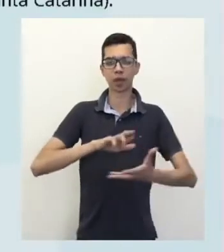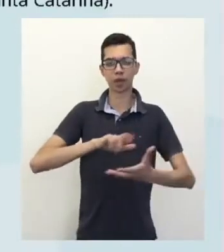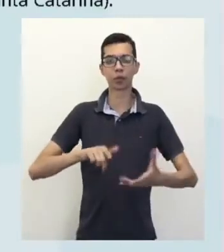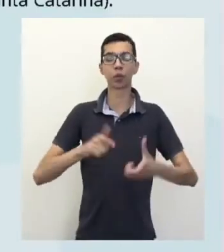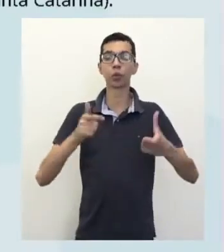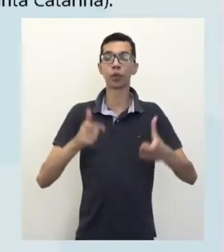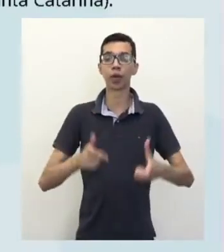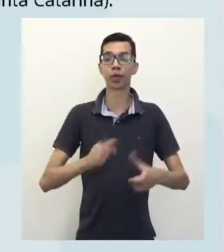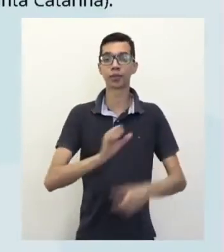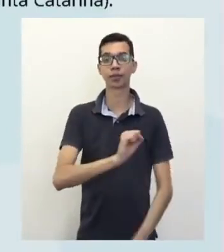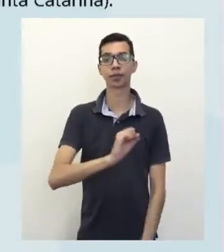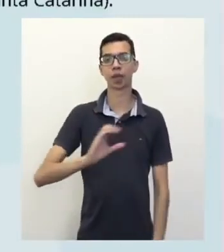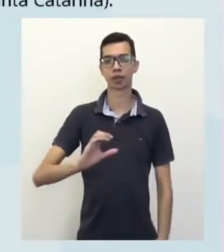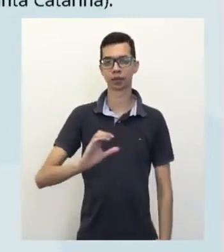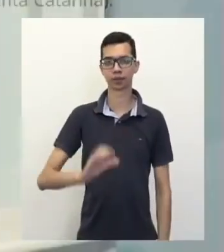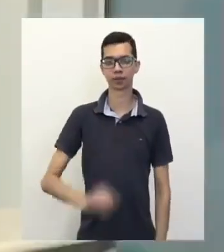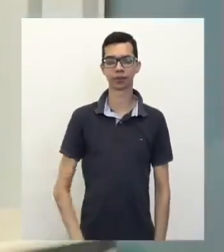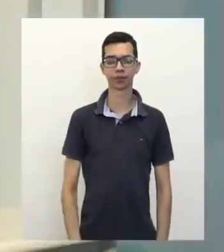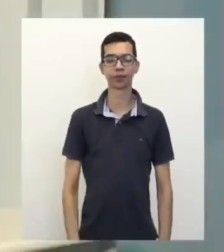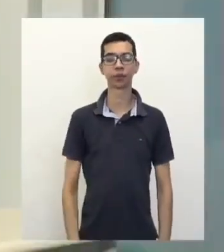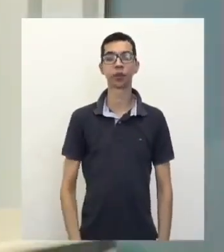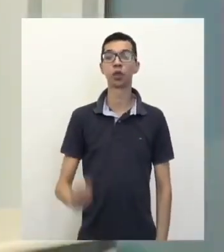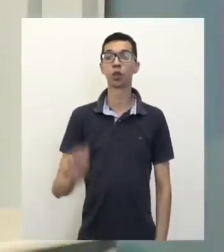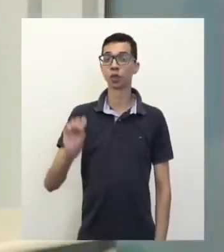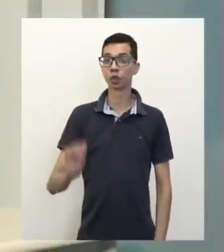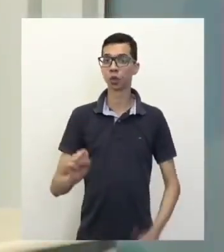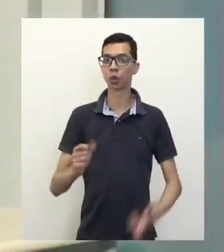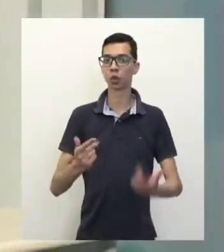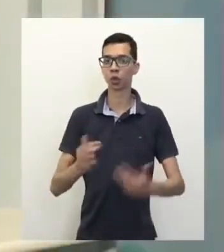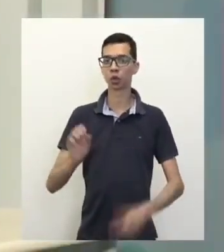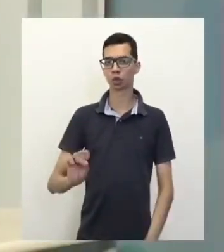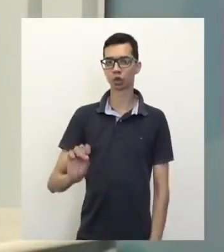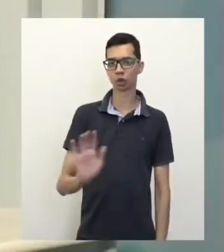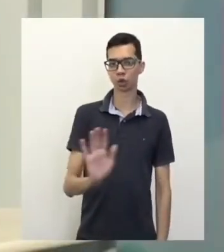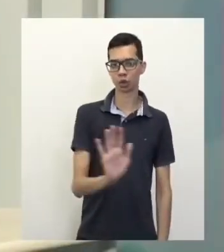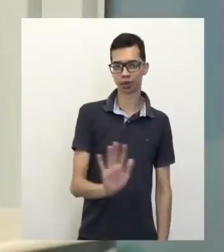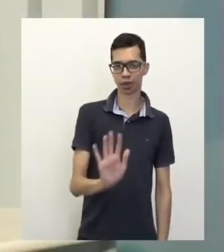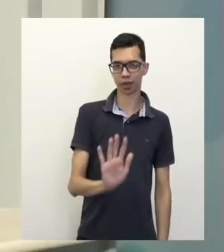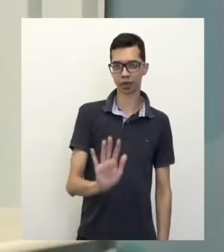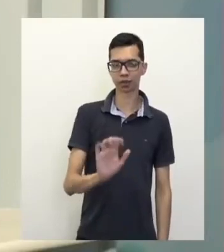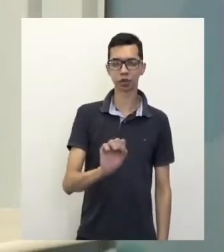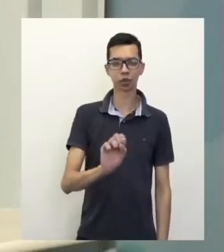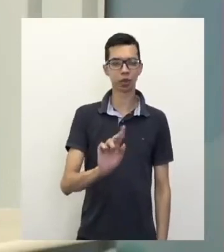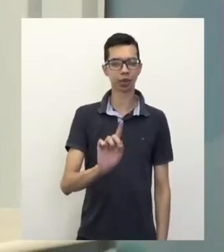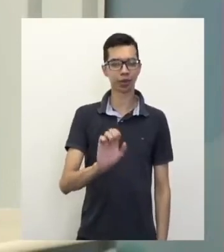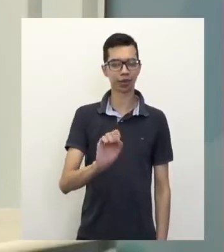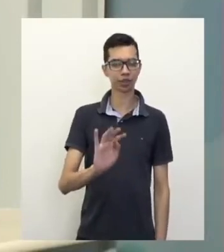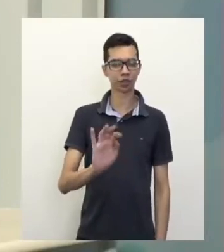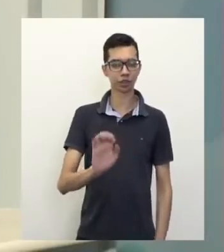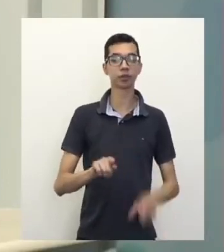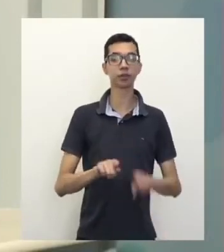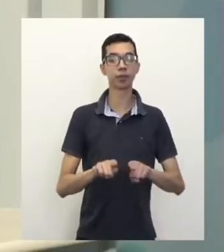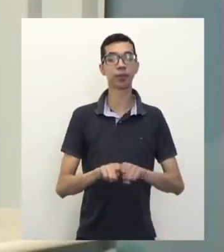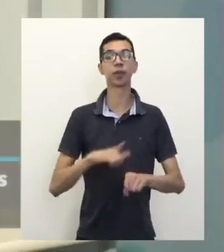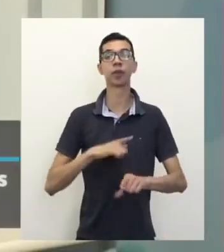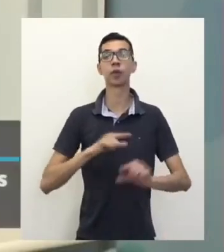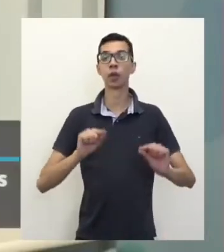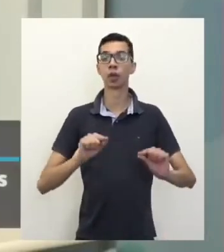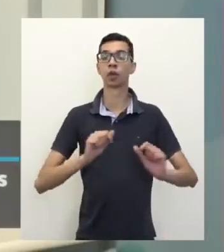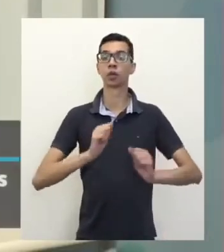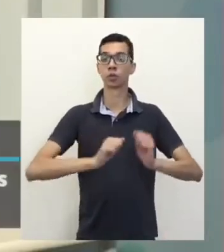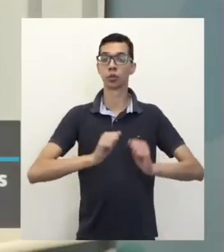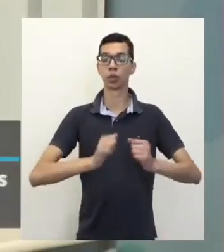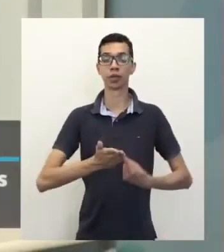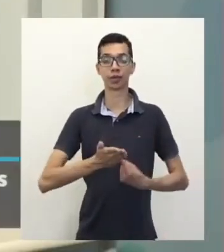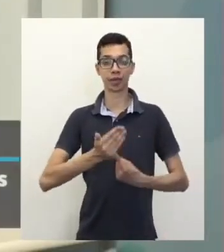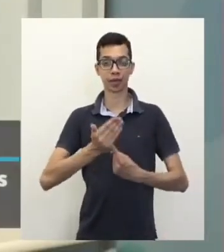A região sul, assim como a sudeste, que a gente vai falar agora, ela também tem muita concentração de indústrias de tecnologia